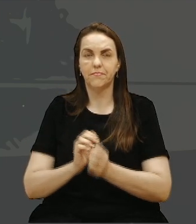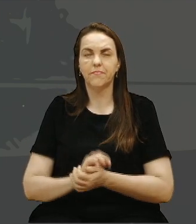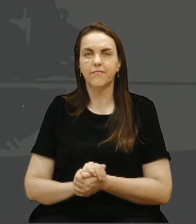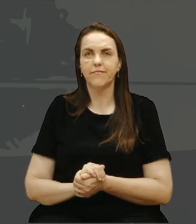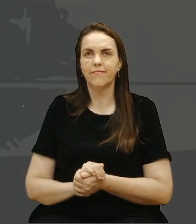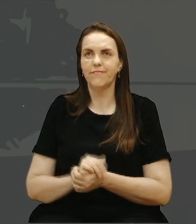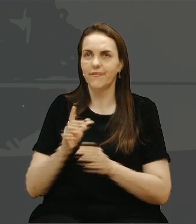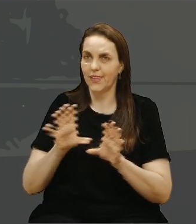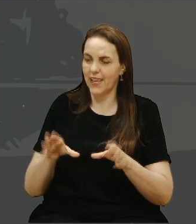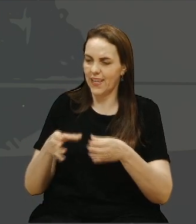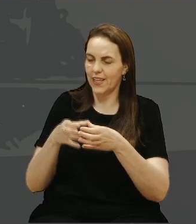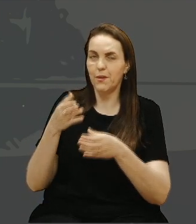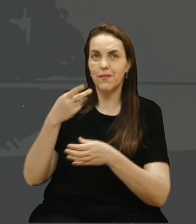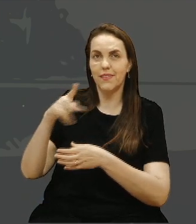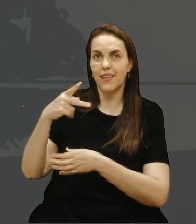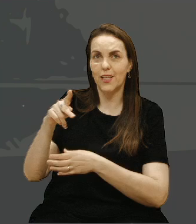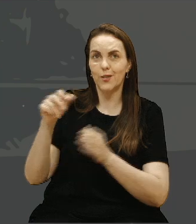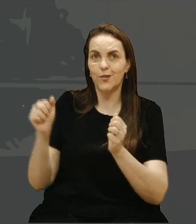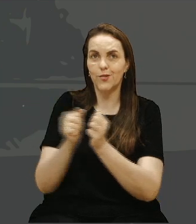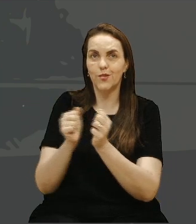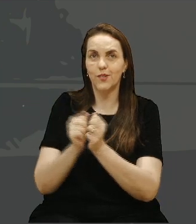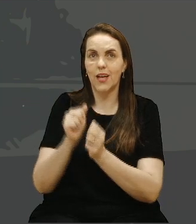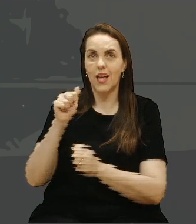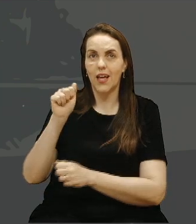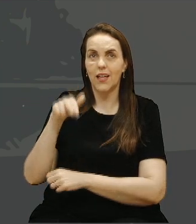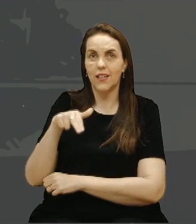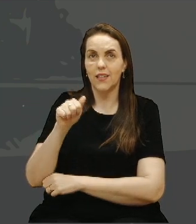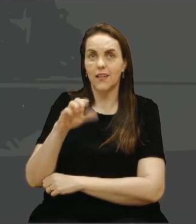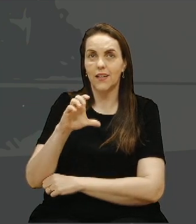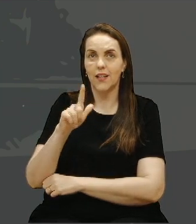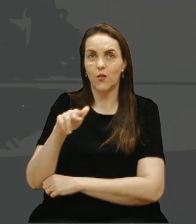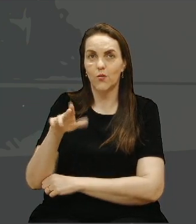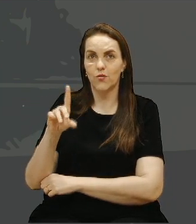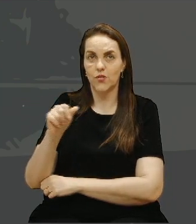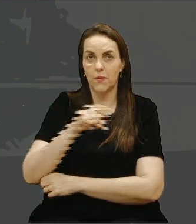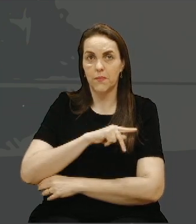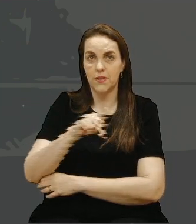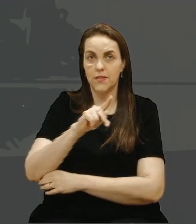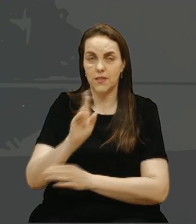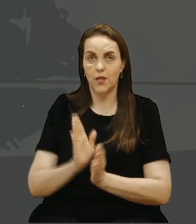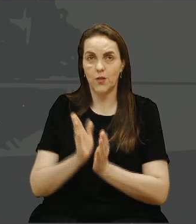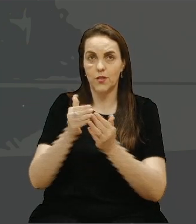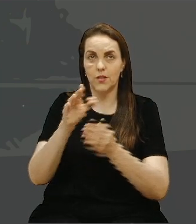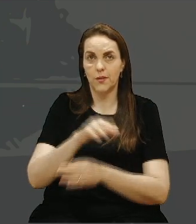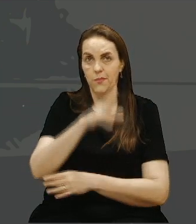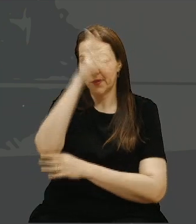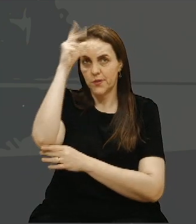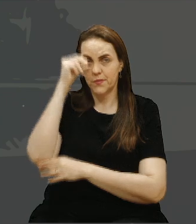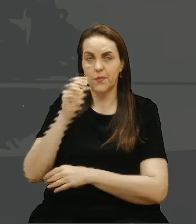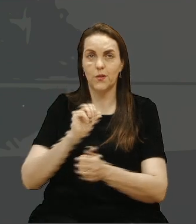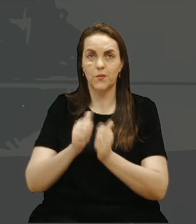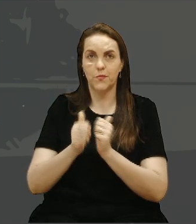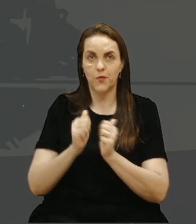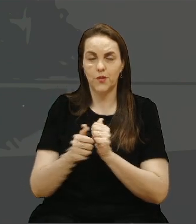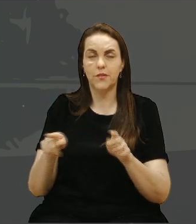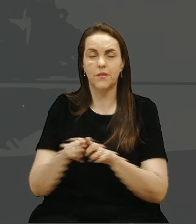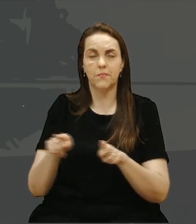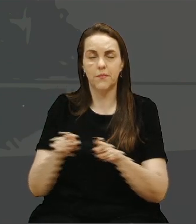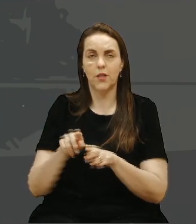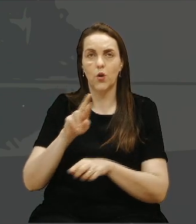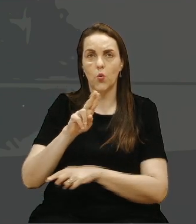e a equipe dele, né, junto com a Ana Cláudia Schen, que é a presidente aqui do Conselho Municipal de Desporto, junto com a Rúbia Macedo, que